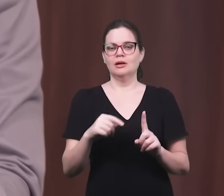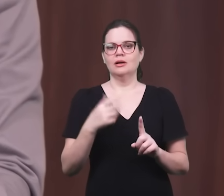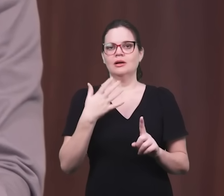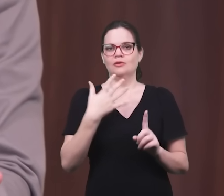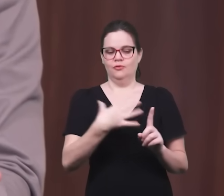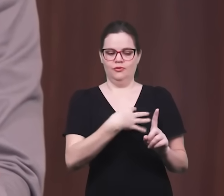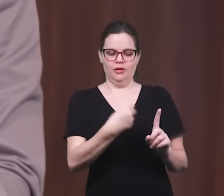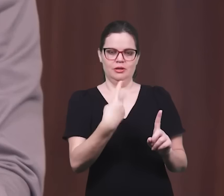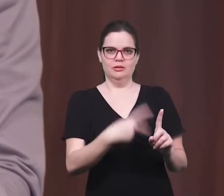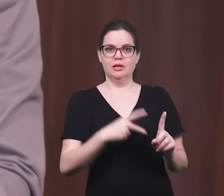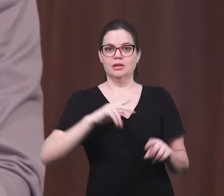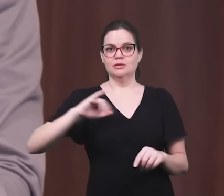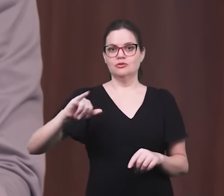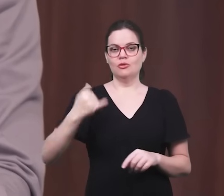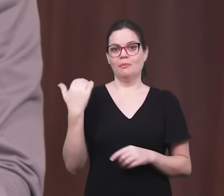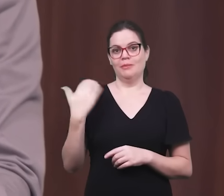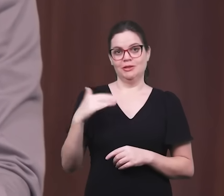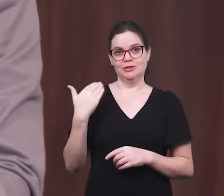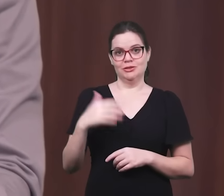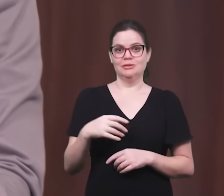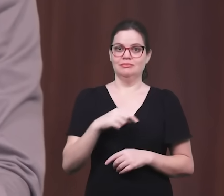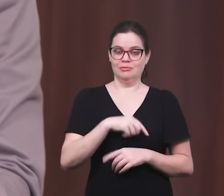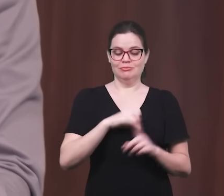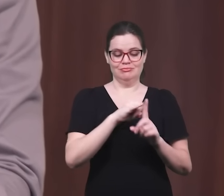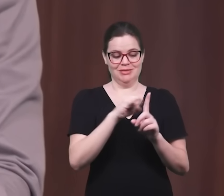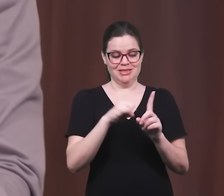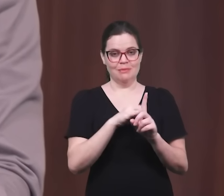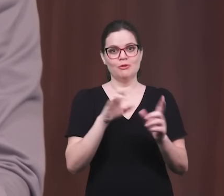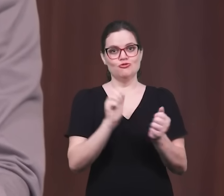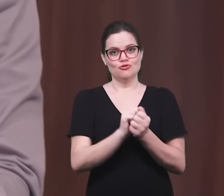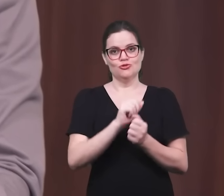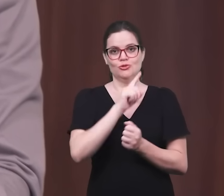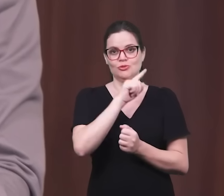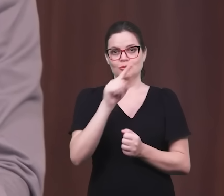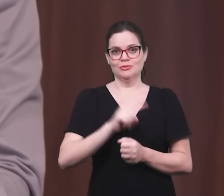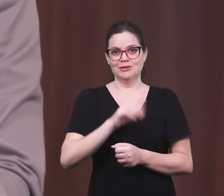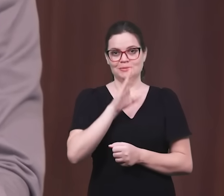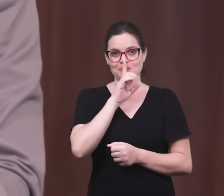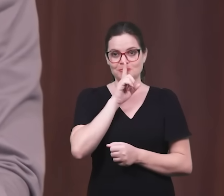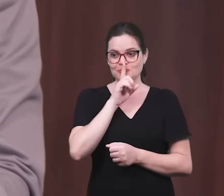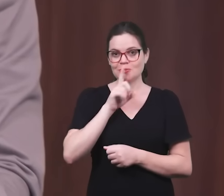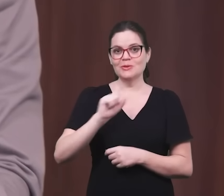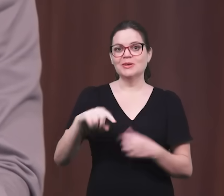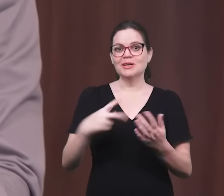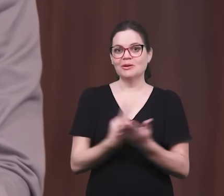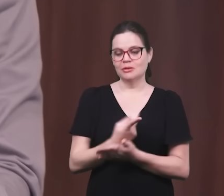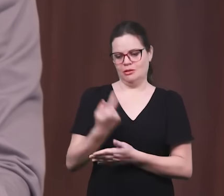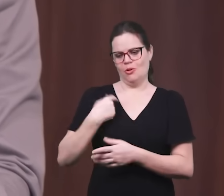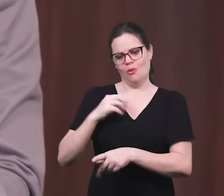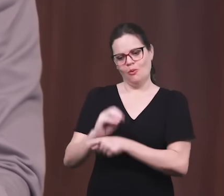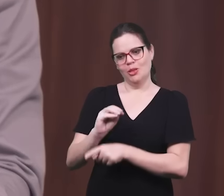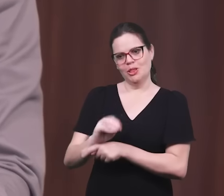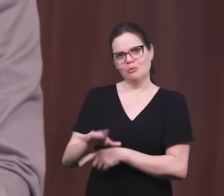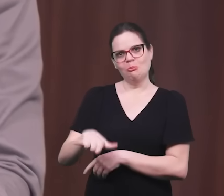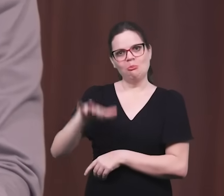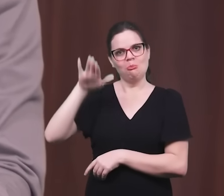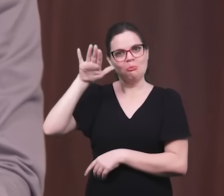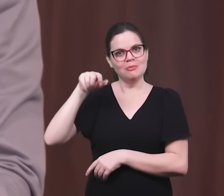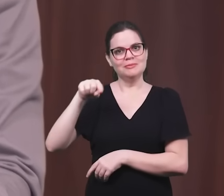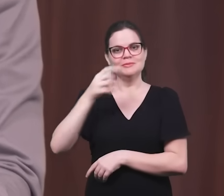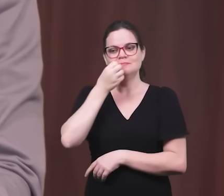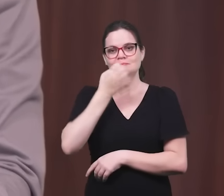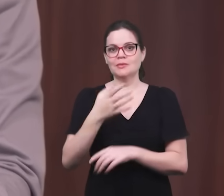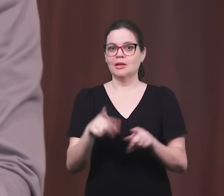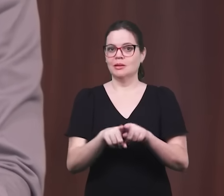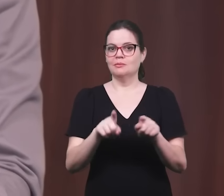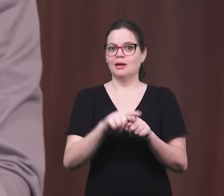um profeta como João Batista. Esses cuidaram bem da prole, né? Fizeram um ninho, o menino cresceu, o nazireu, consagrado. A mãe